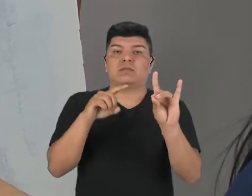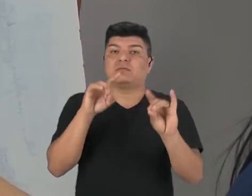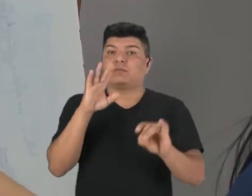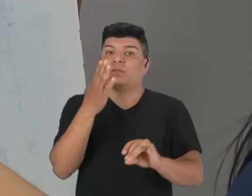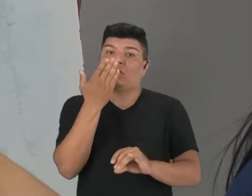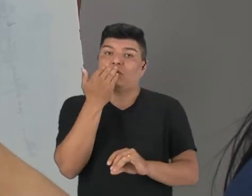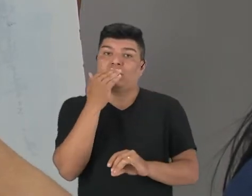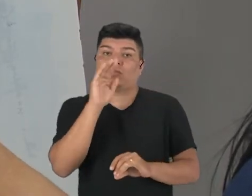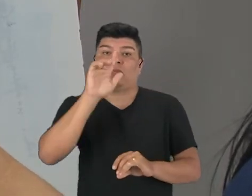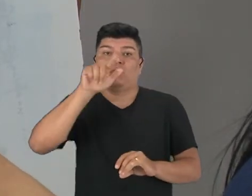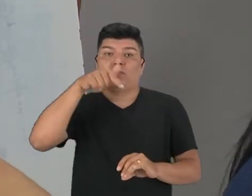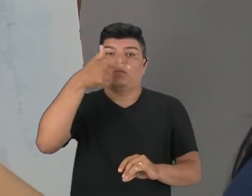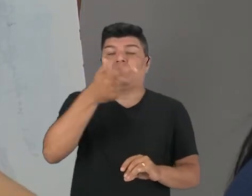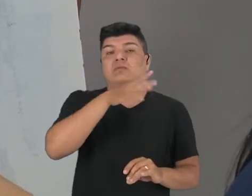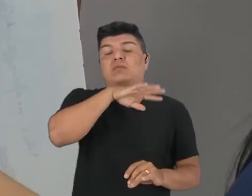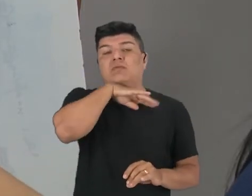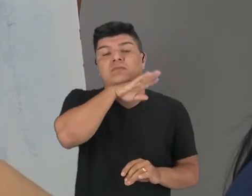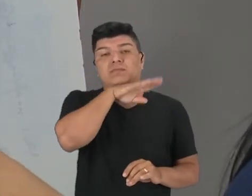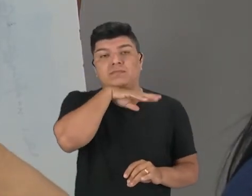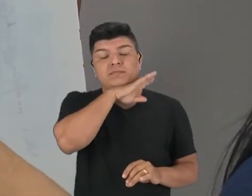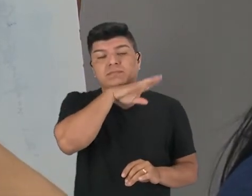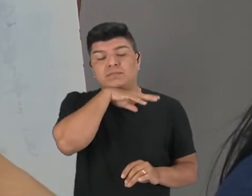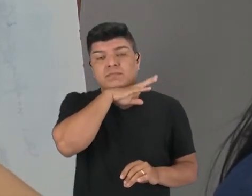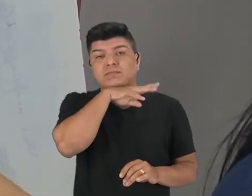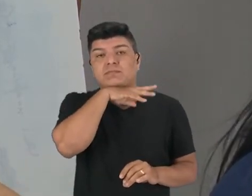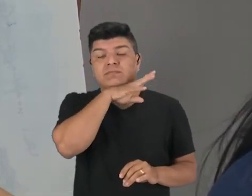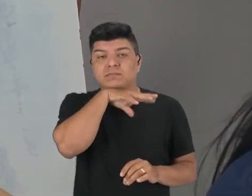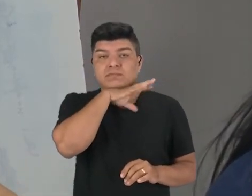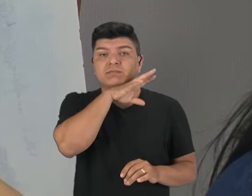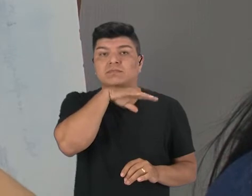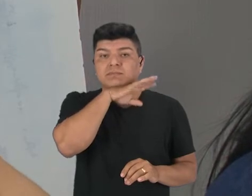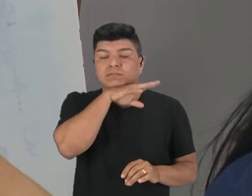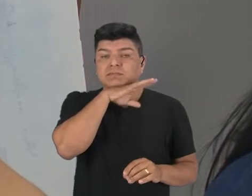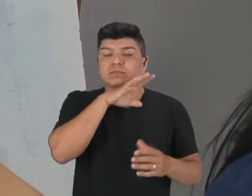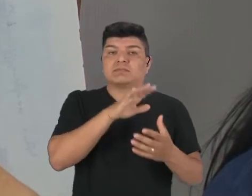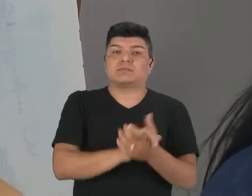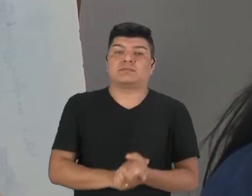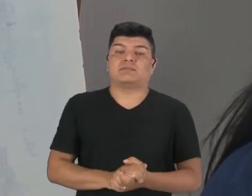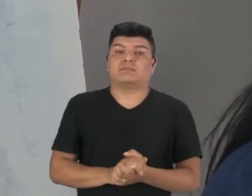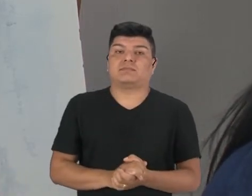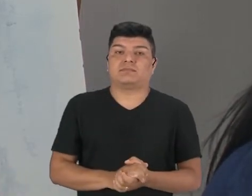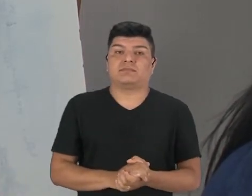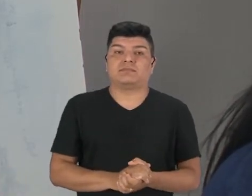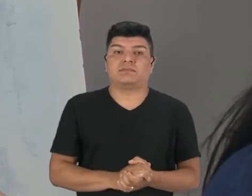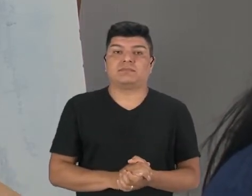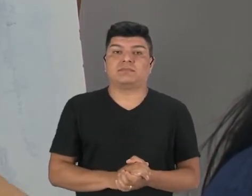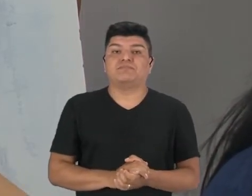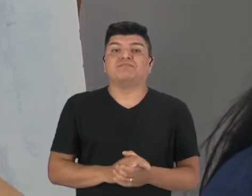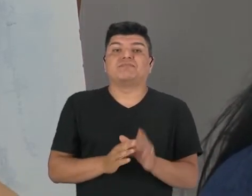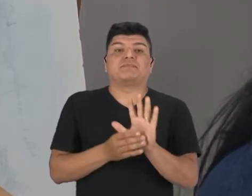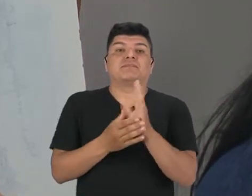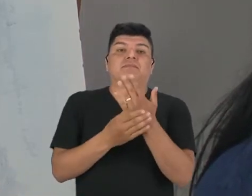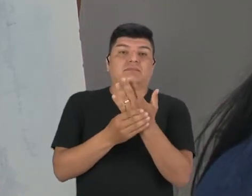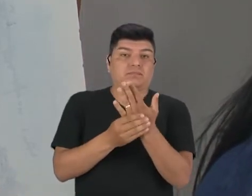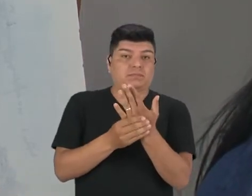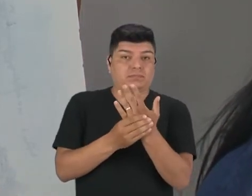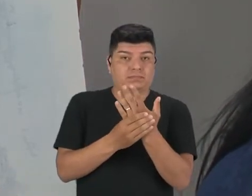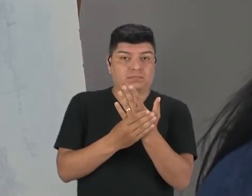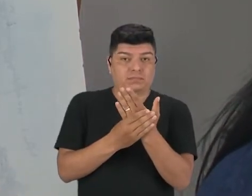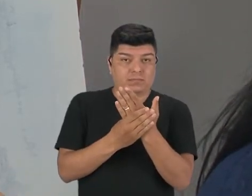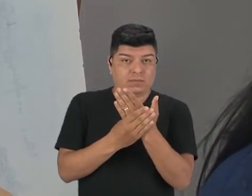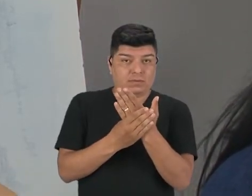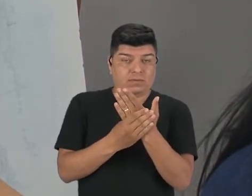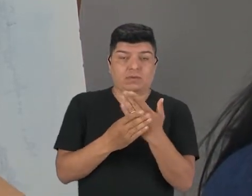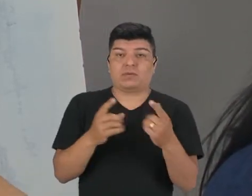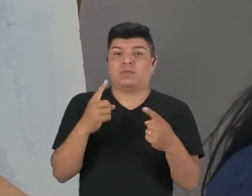quando comem, né, faz parte da sua alimentação, outros animais. E herbívoro é porque